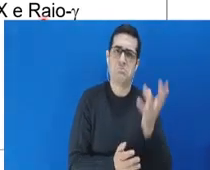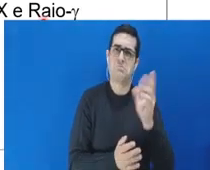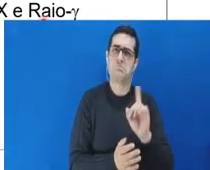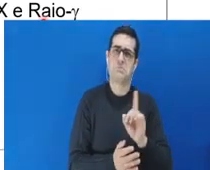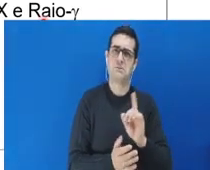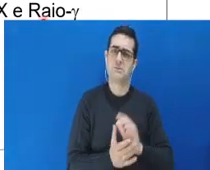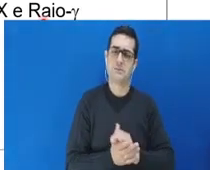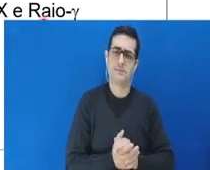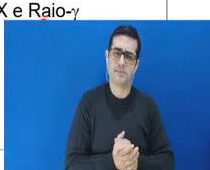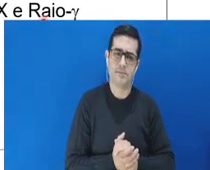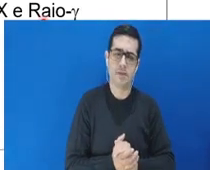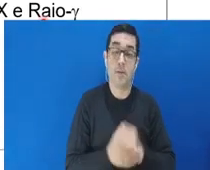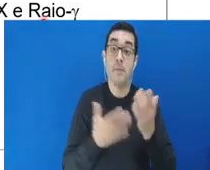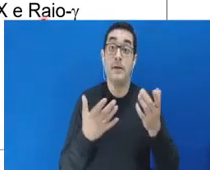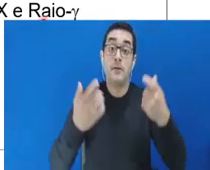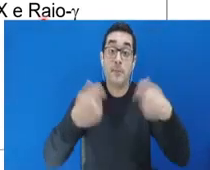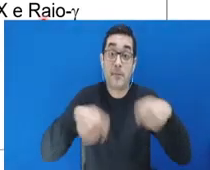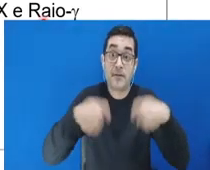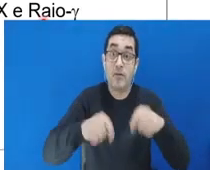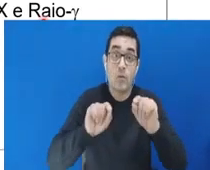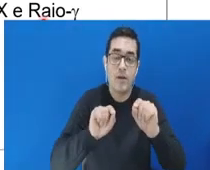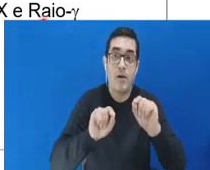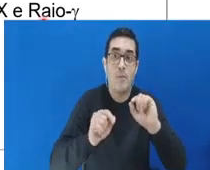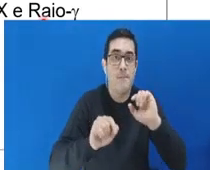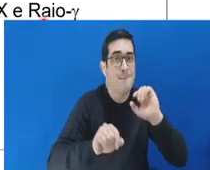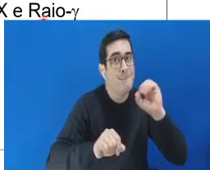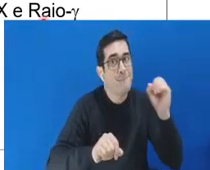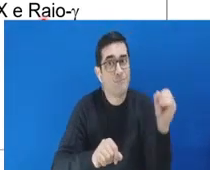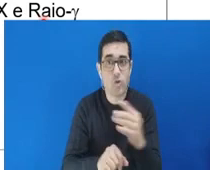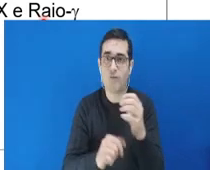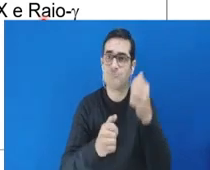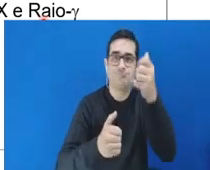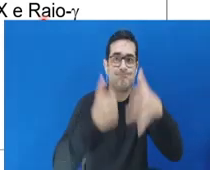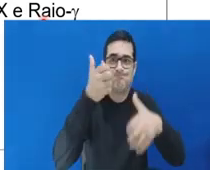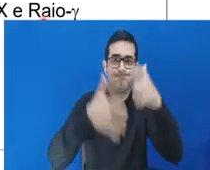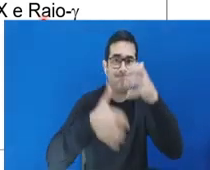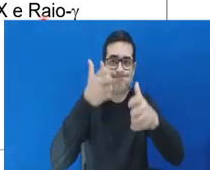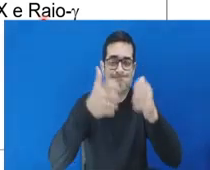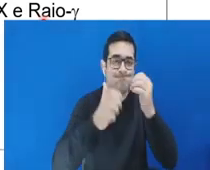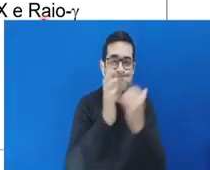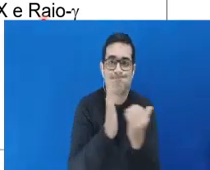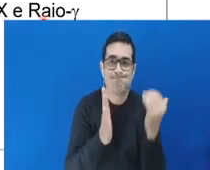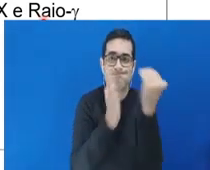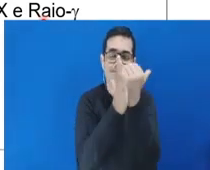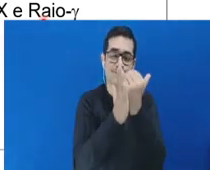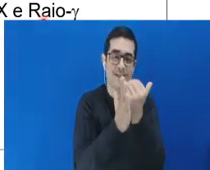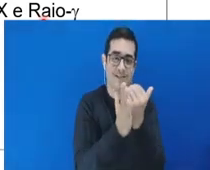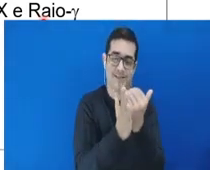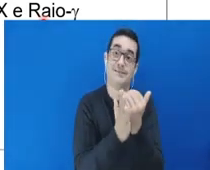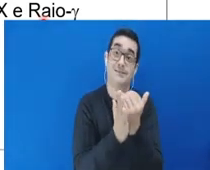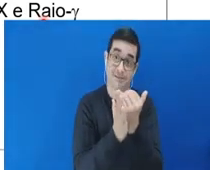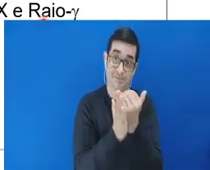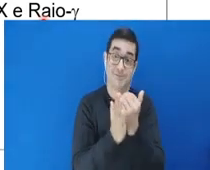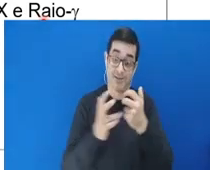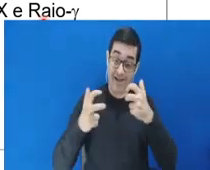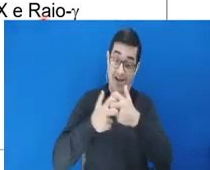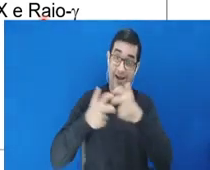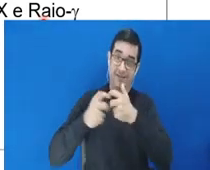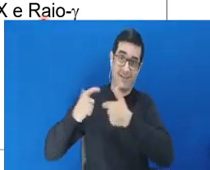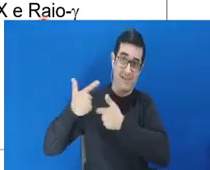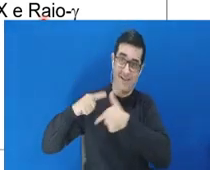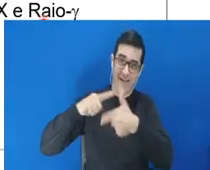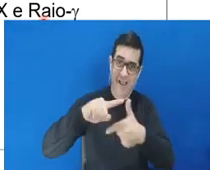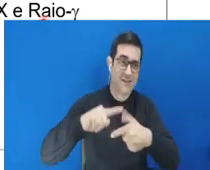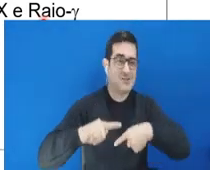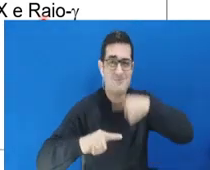se tornou necessário uma nova explicação que a física clássica não conseguia. Até então, Wien consegue fazer